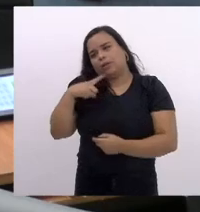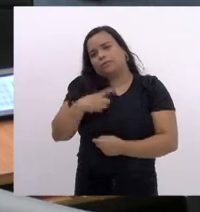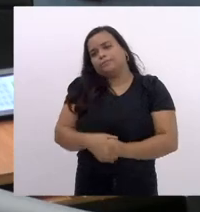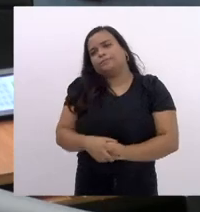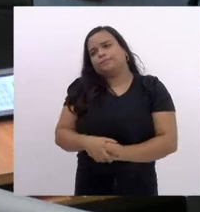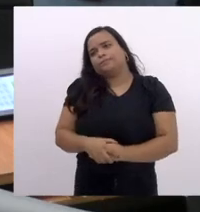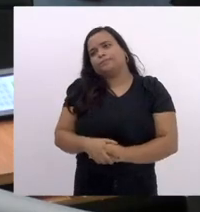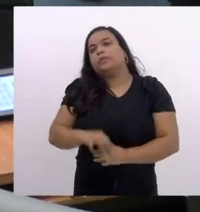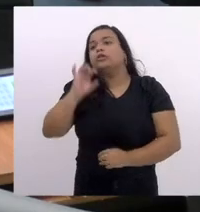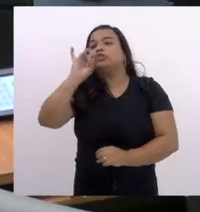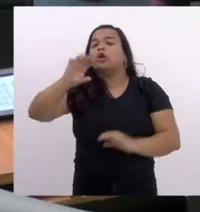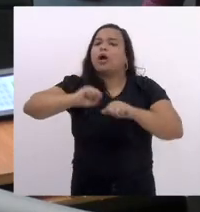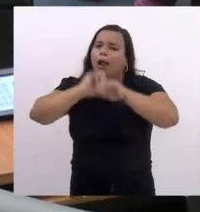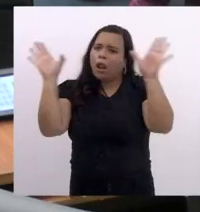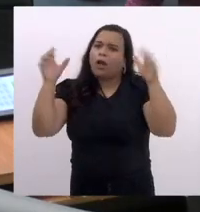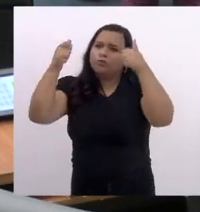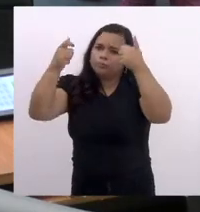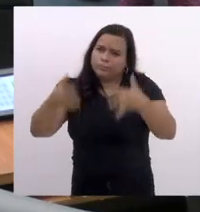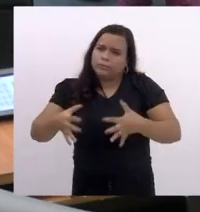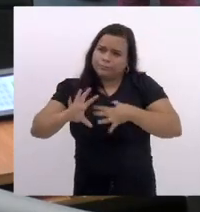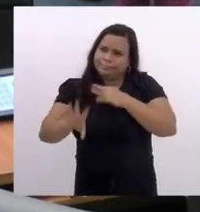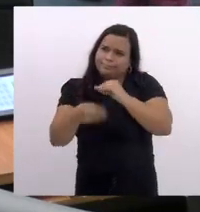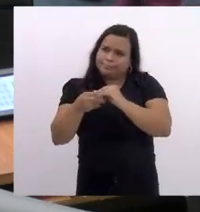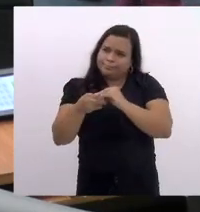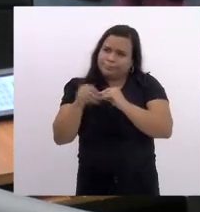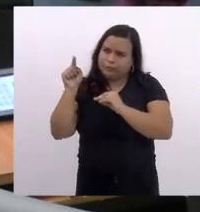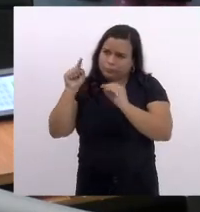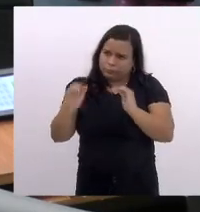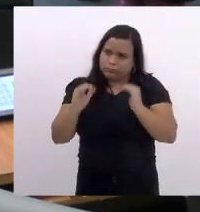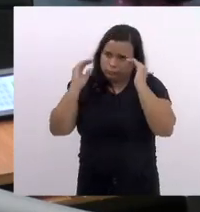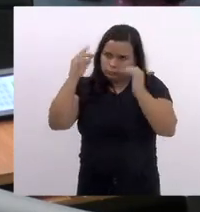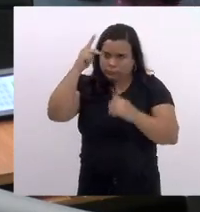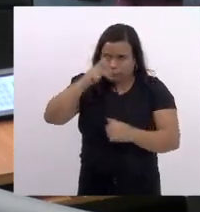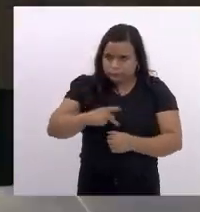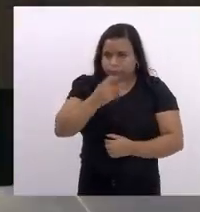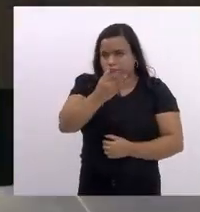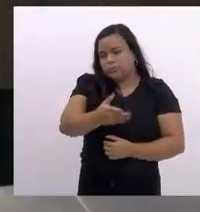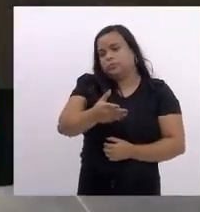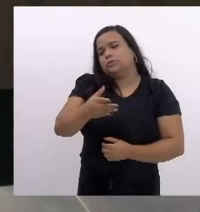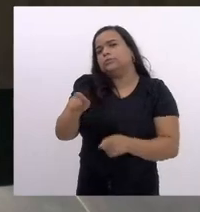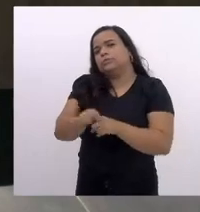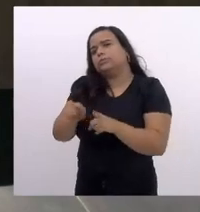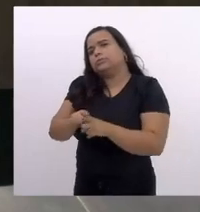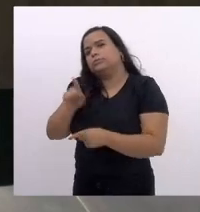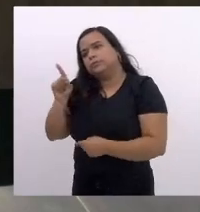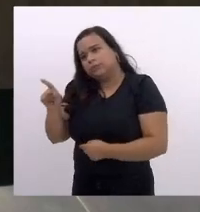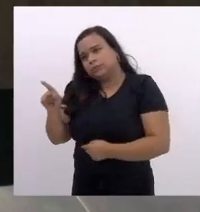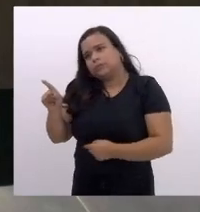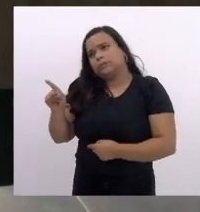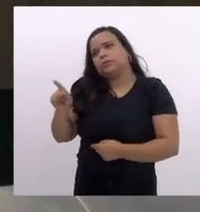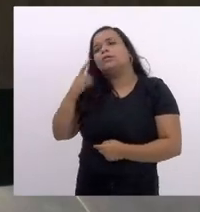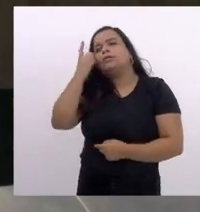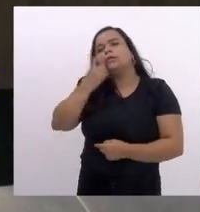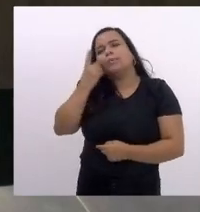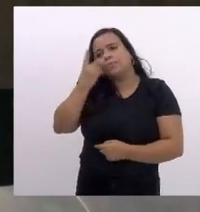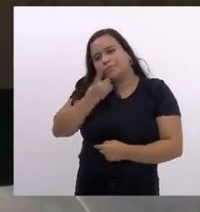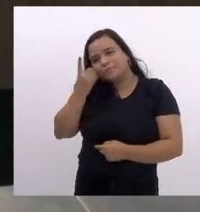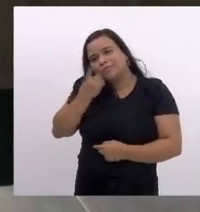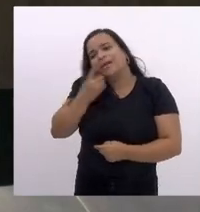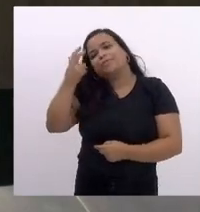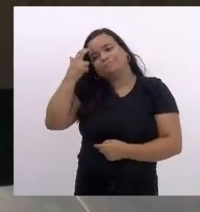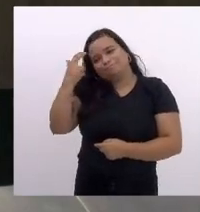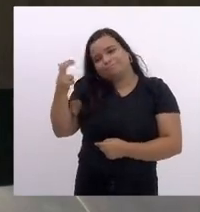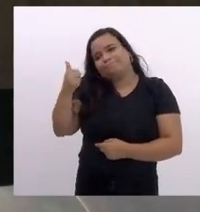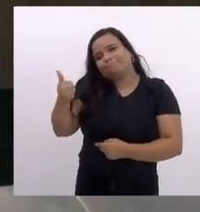Só esclarecer a Vossa Excelência e ao douto deputado Jair